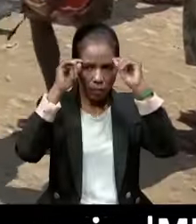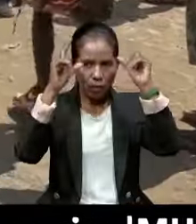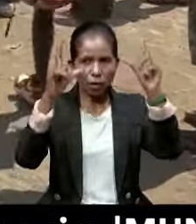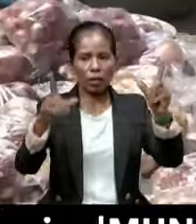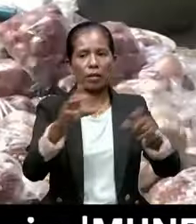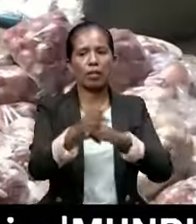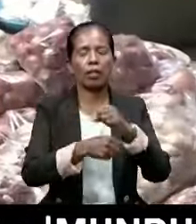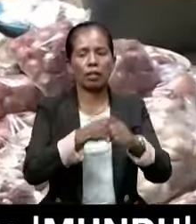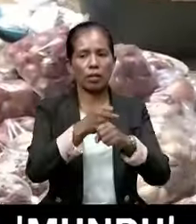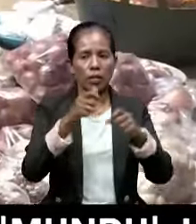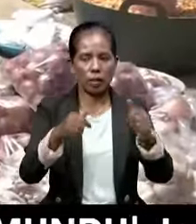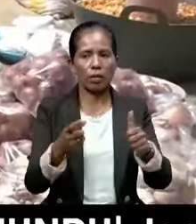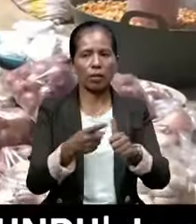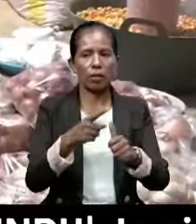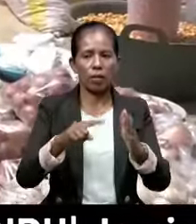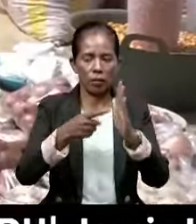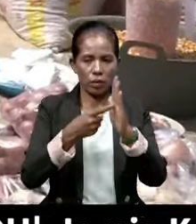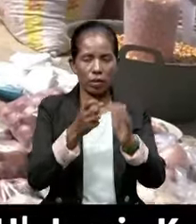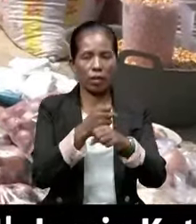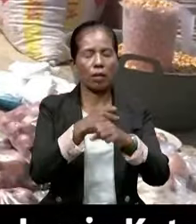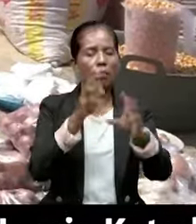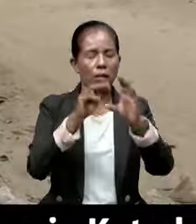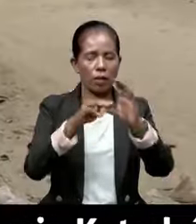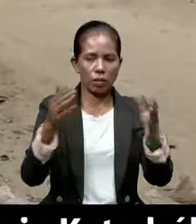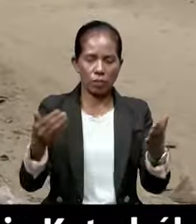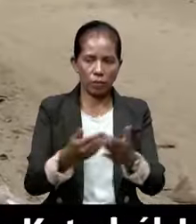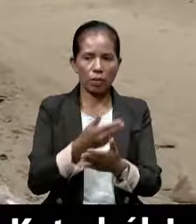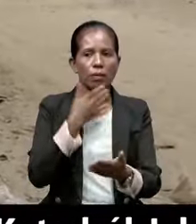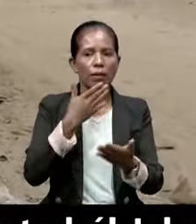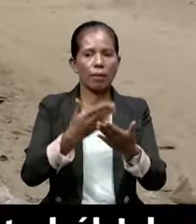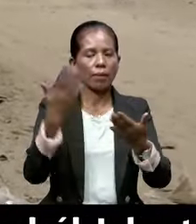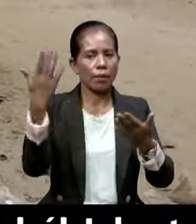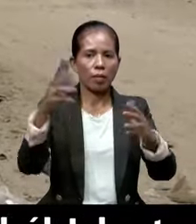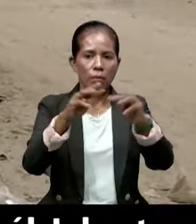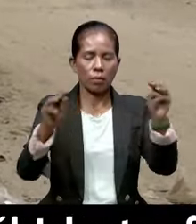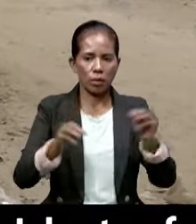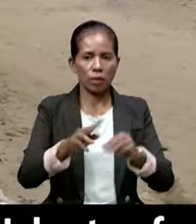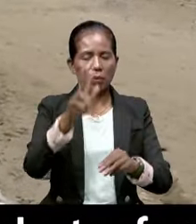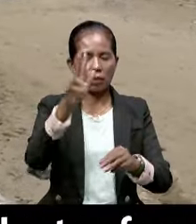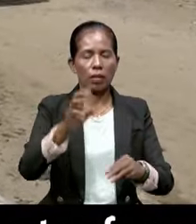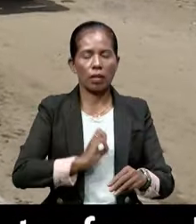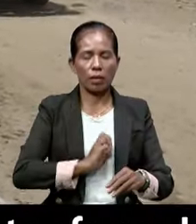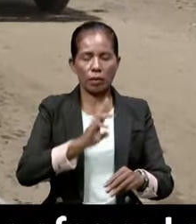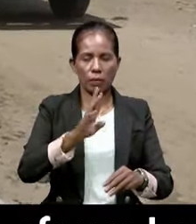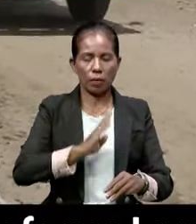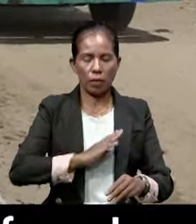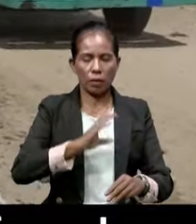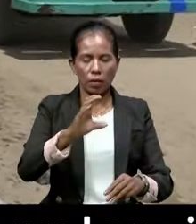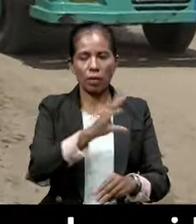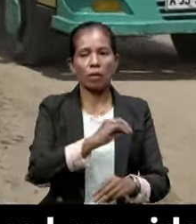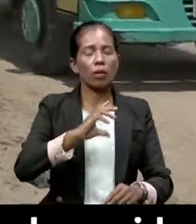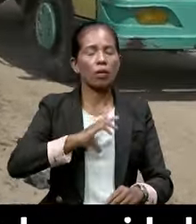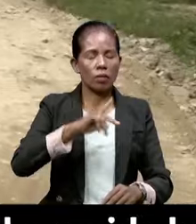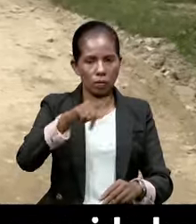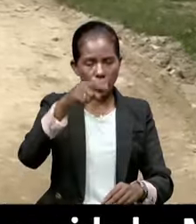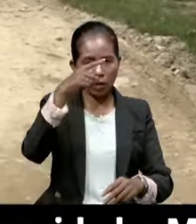iha Tinané ba da huluk se ahu construir mercado fong no moderno iha município Tolo Hanesan, Hermera, Baucau, no Lautén. Também